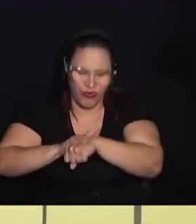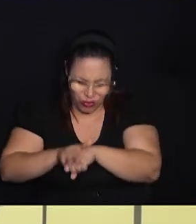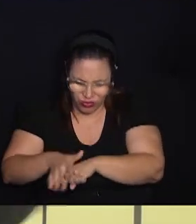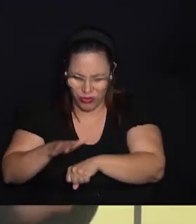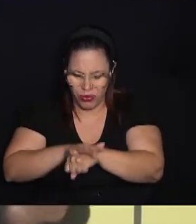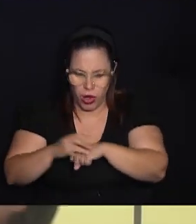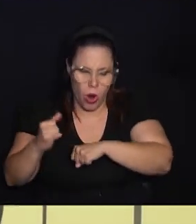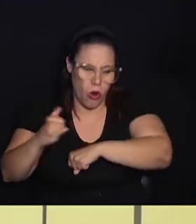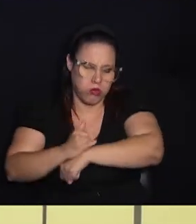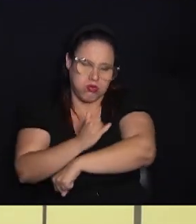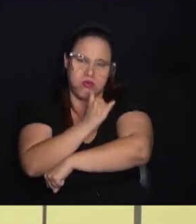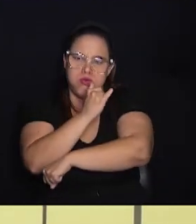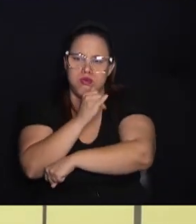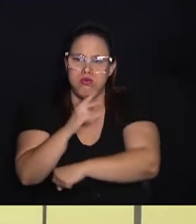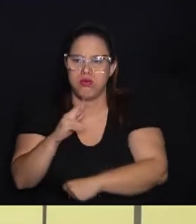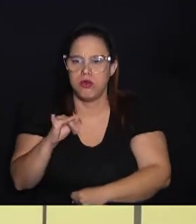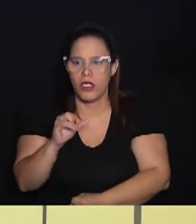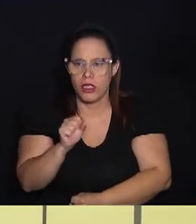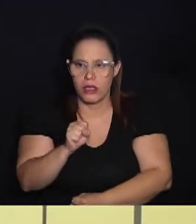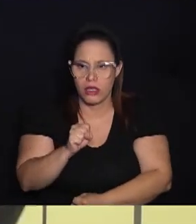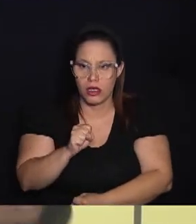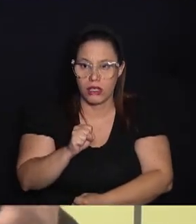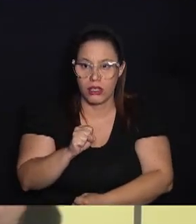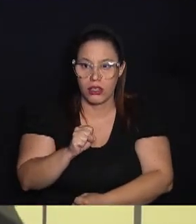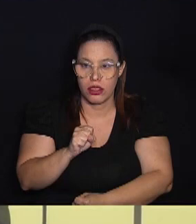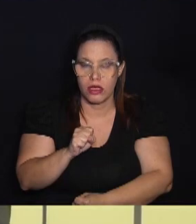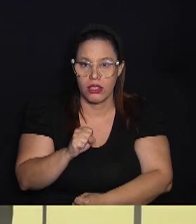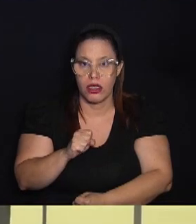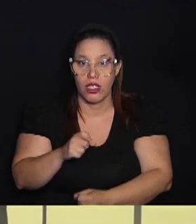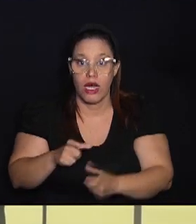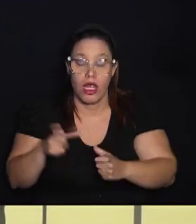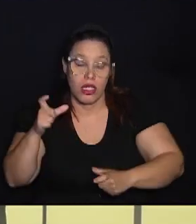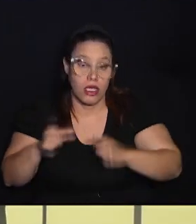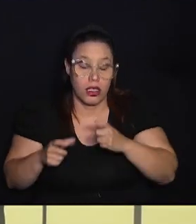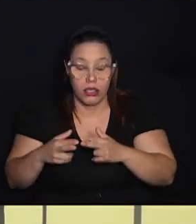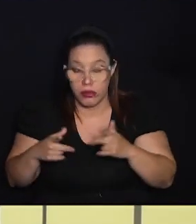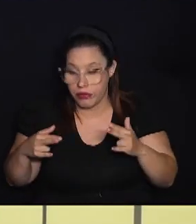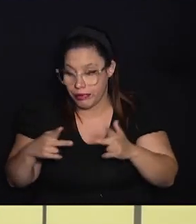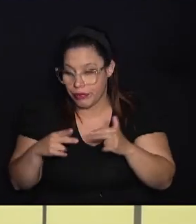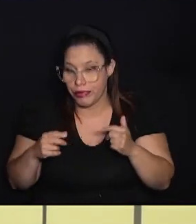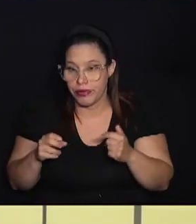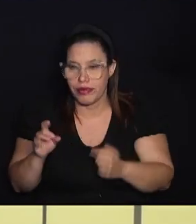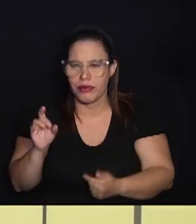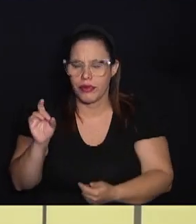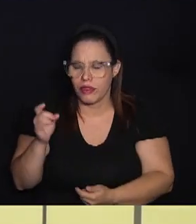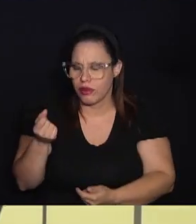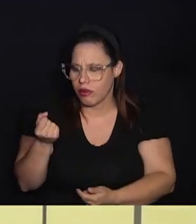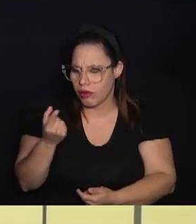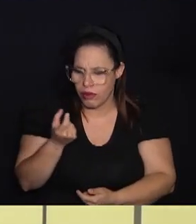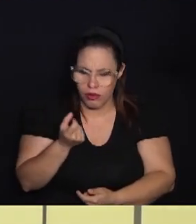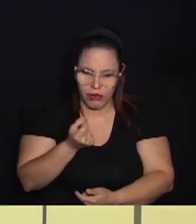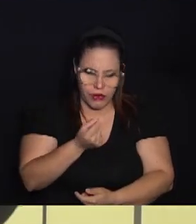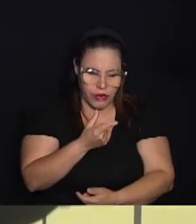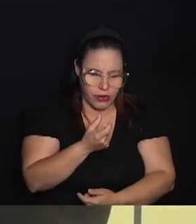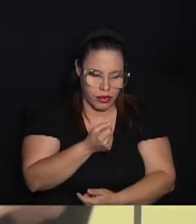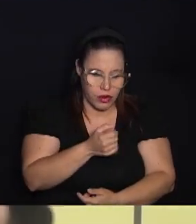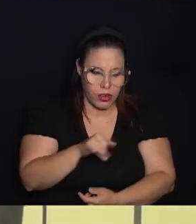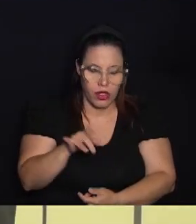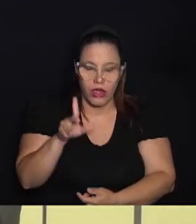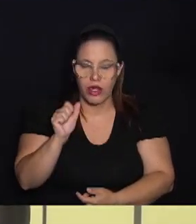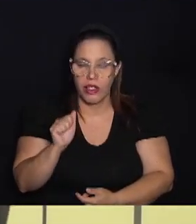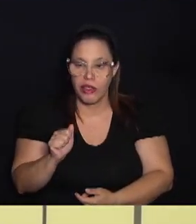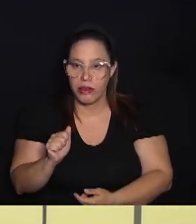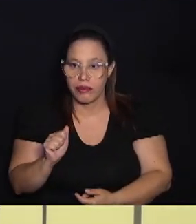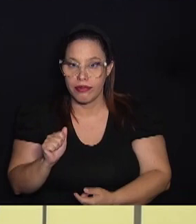gordo um corpo trans são corpos que vão ter demandas diferentes e a singularidade que o yoga proporciona por ter essas infinitas